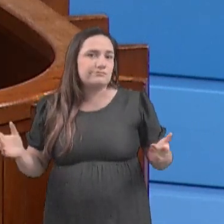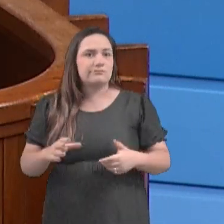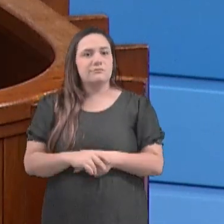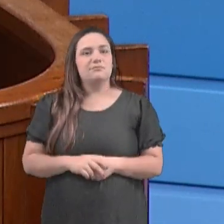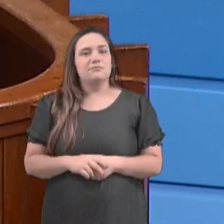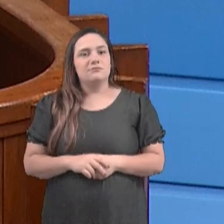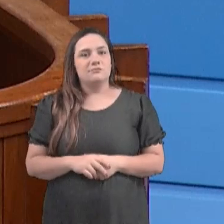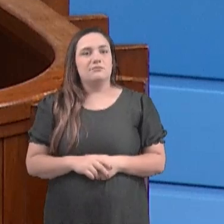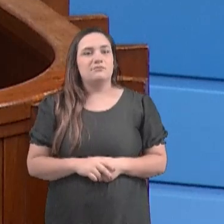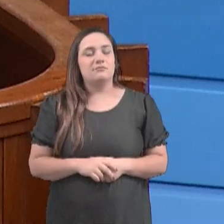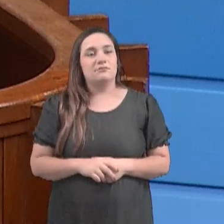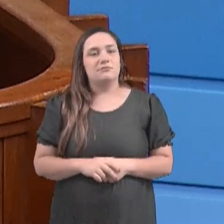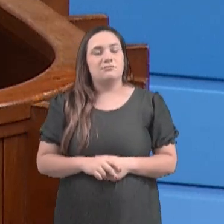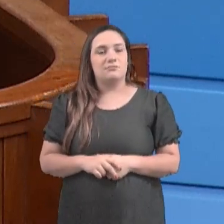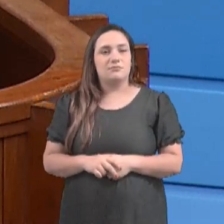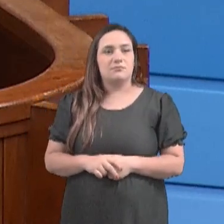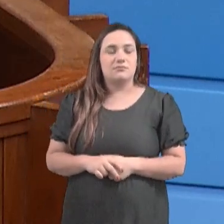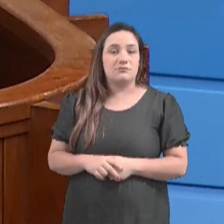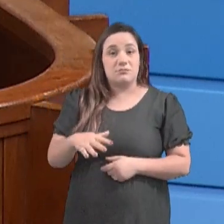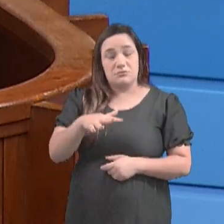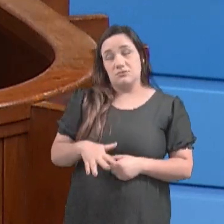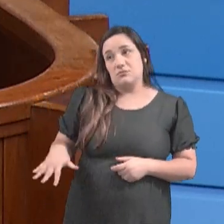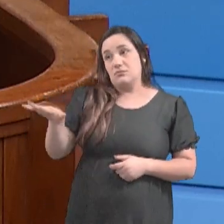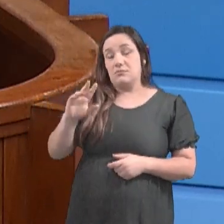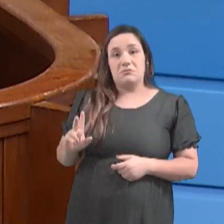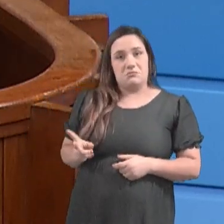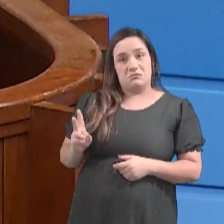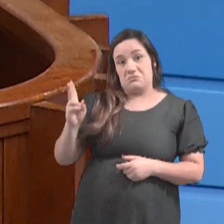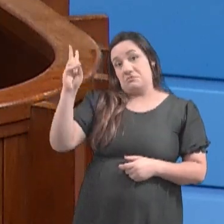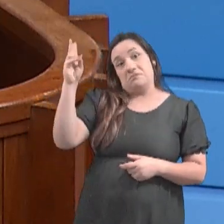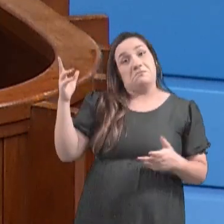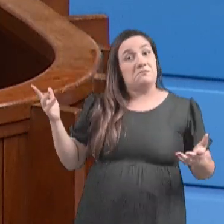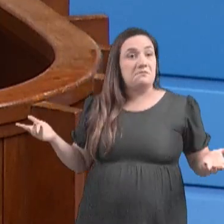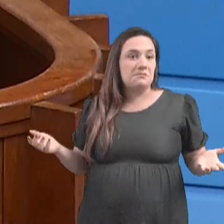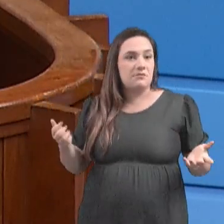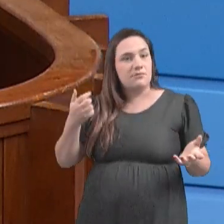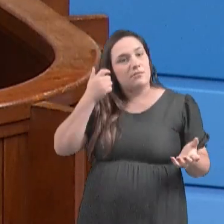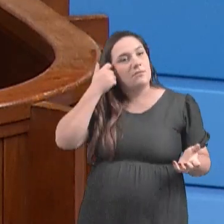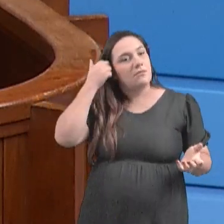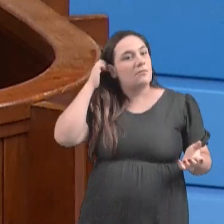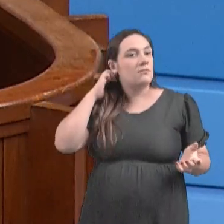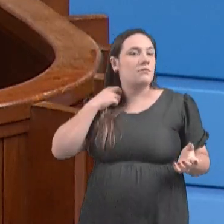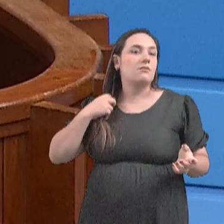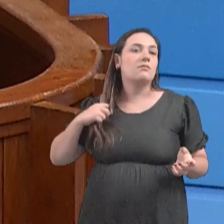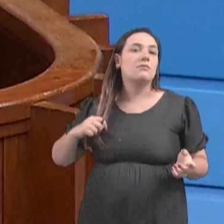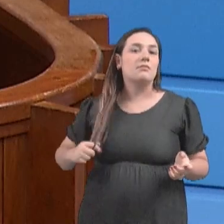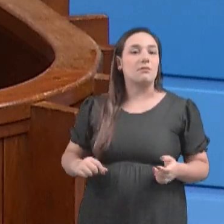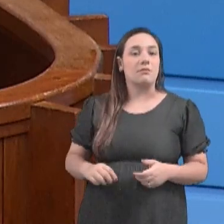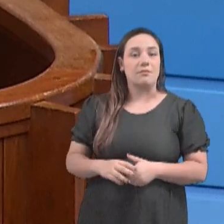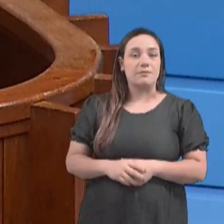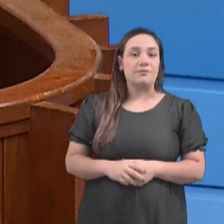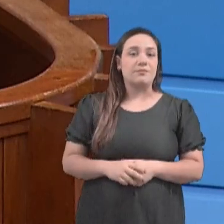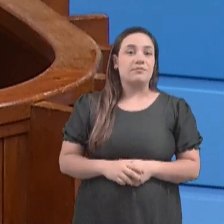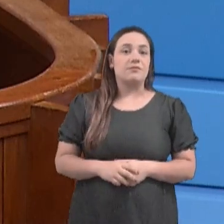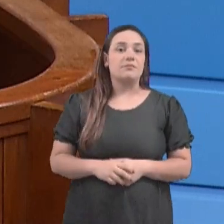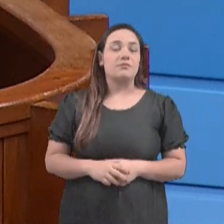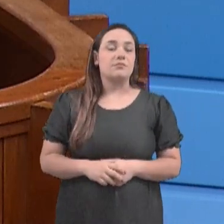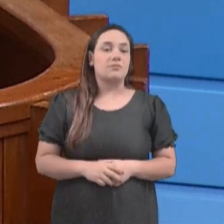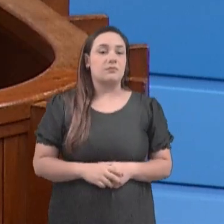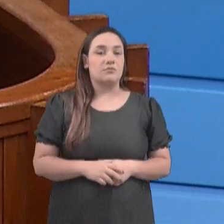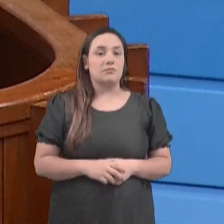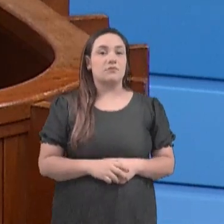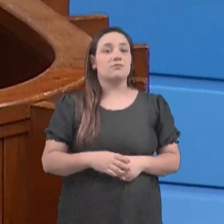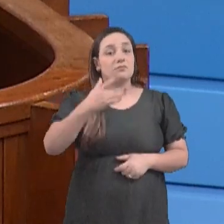né, como é uma região muito valorizada, né, vai ser um local aqui, né, em que as pessoas